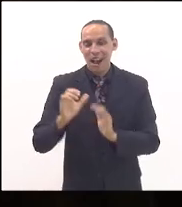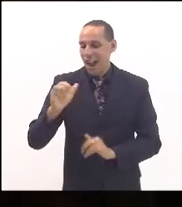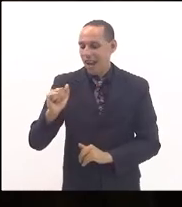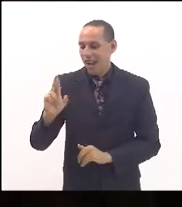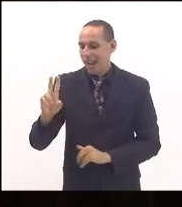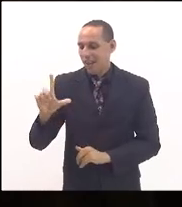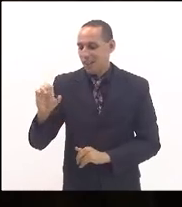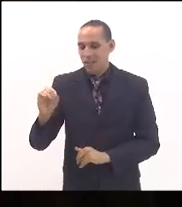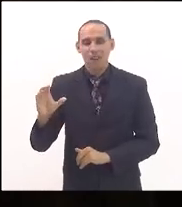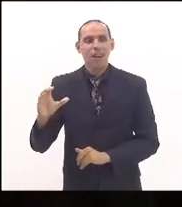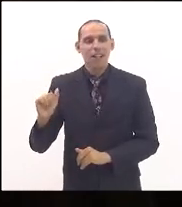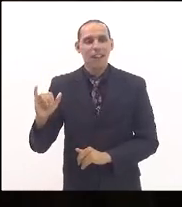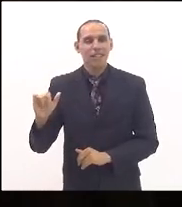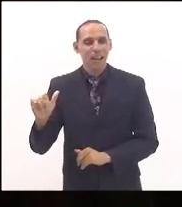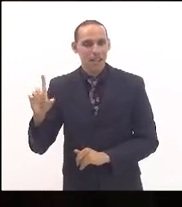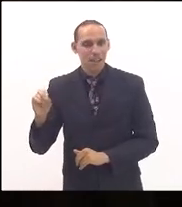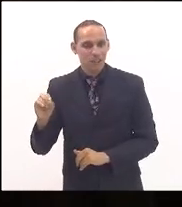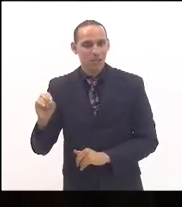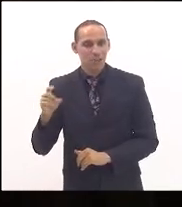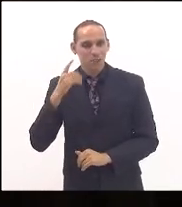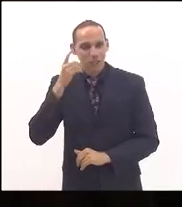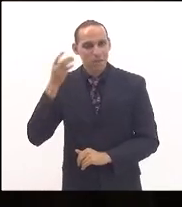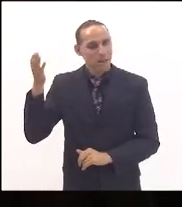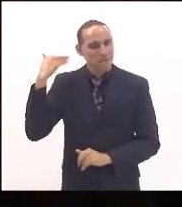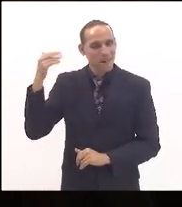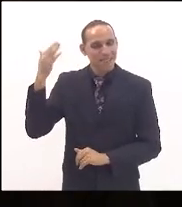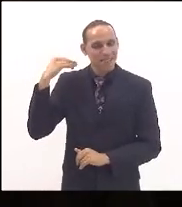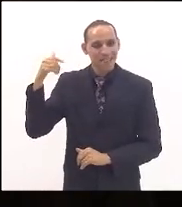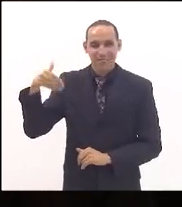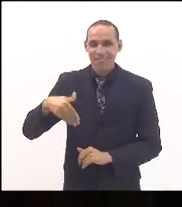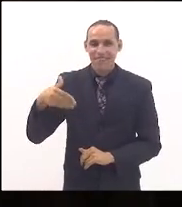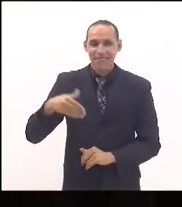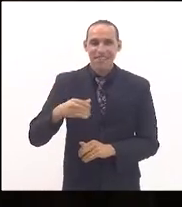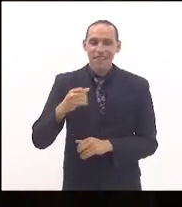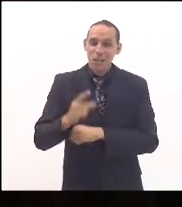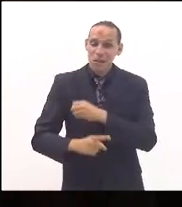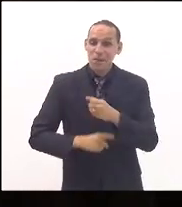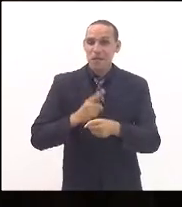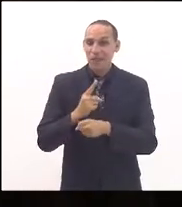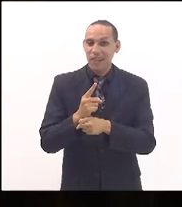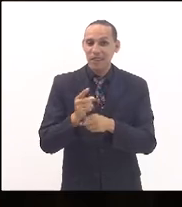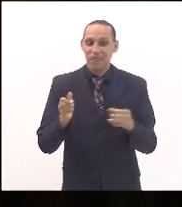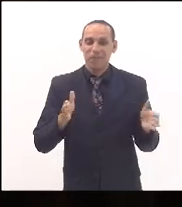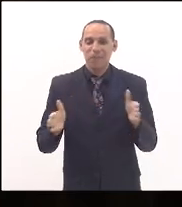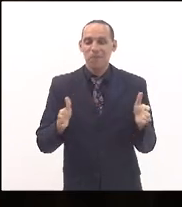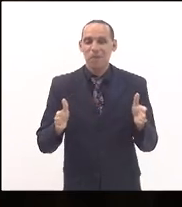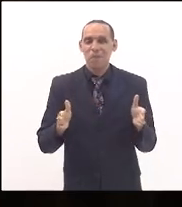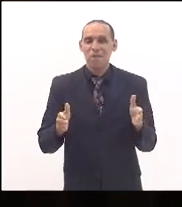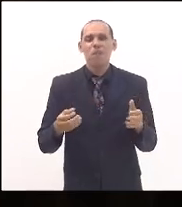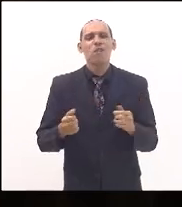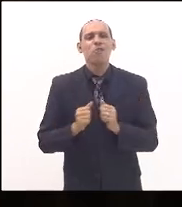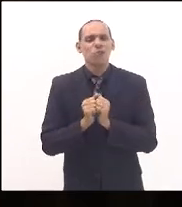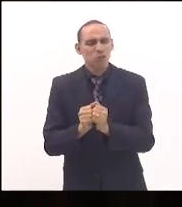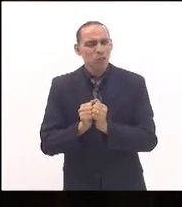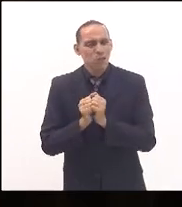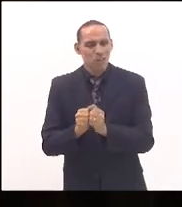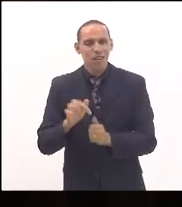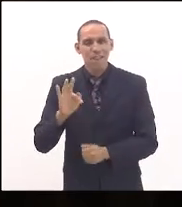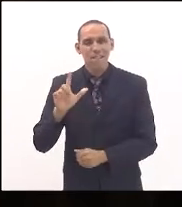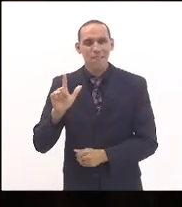Caiado que foi deputado aqui com vocês é por cerca de um ano e conviveu muito com a Flávia